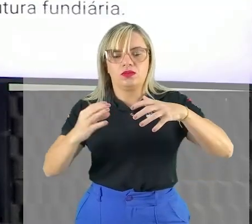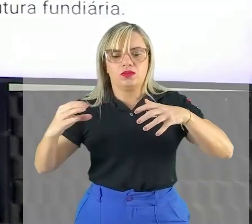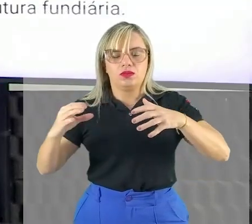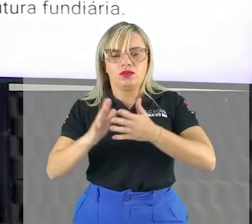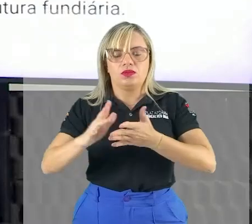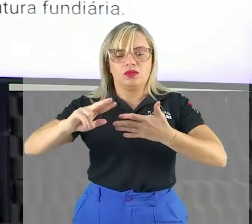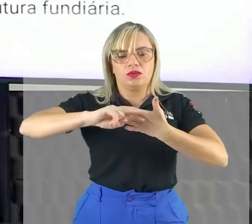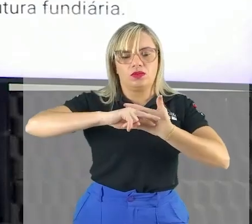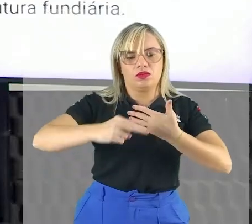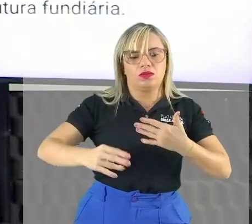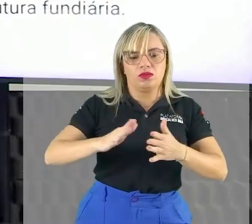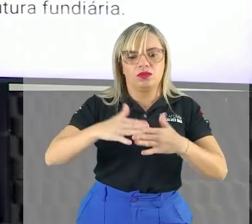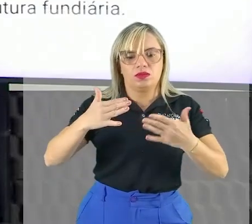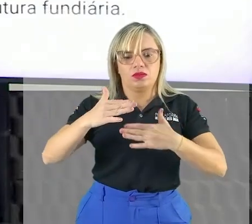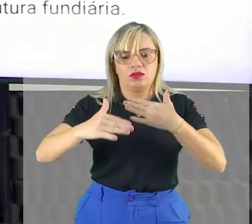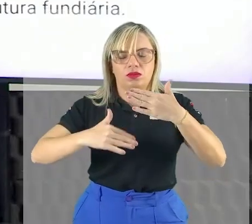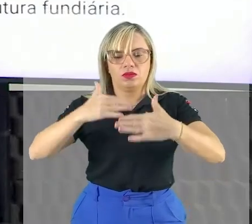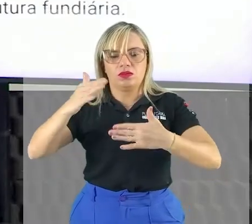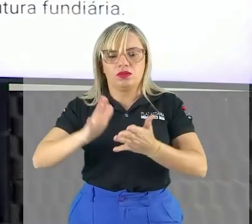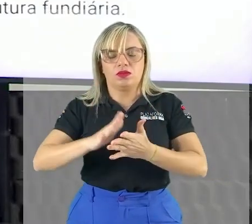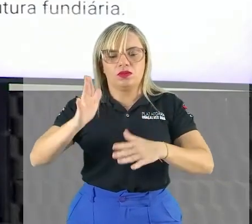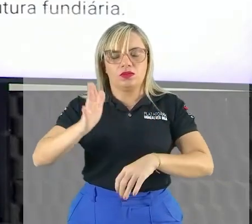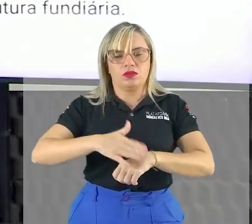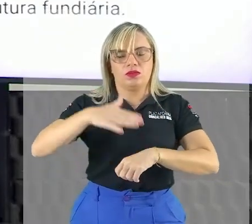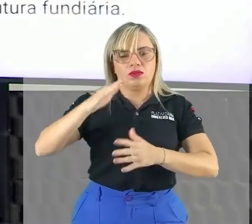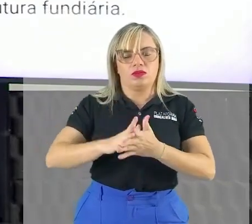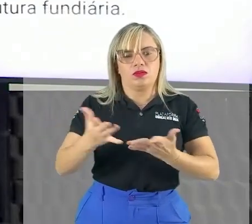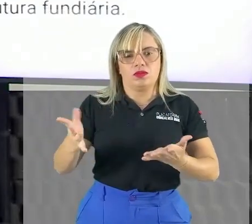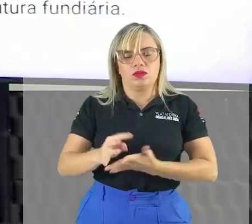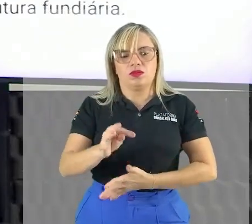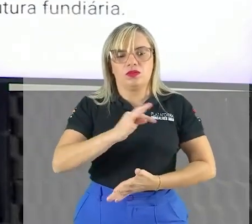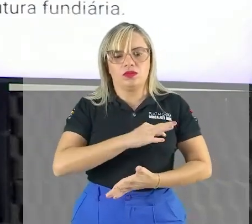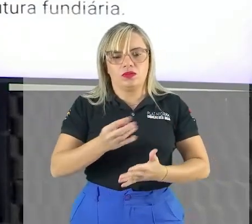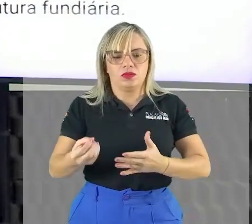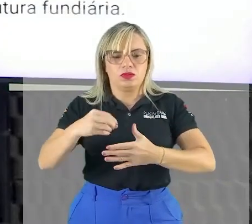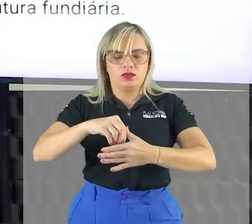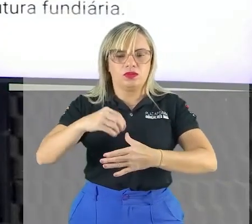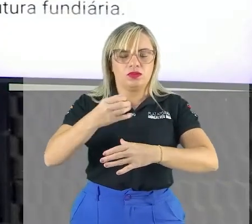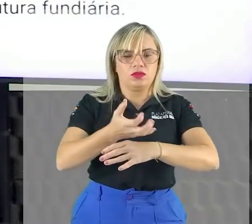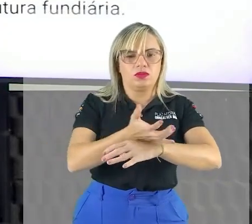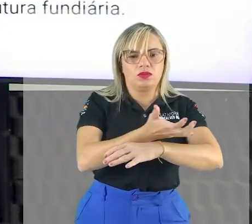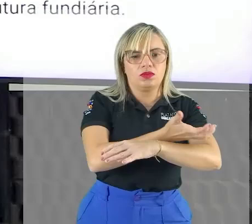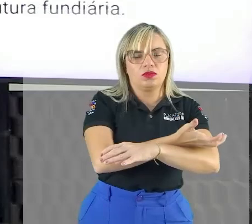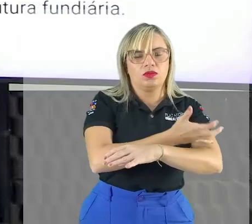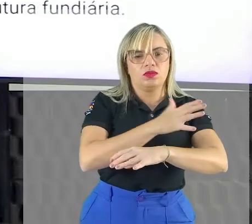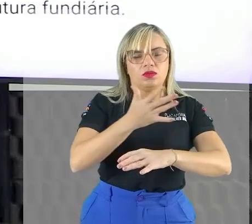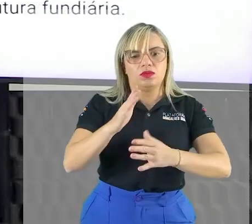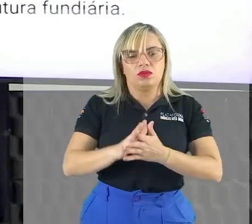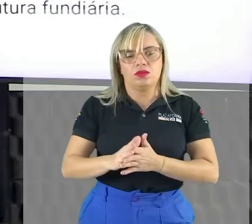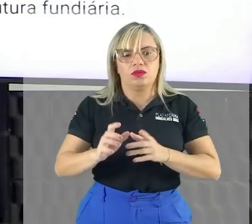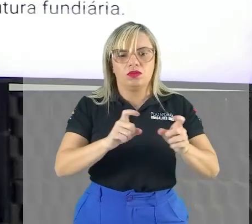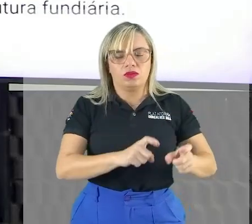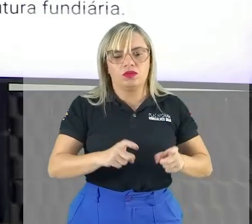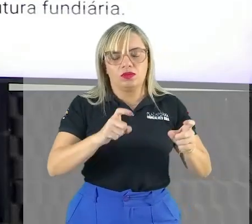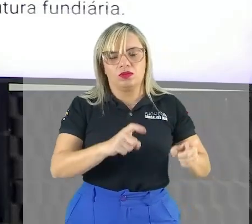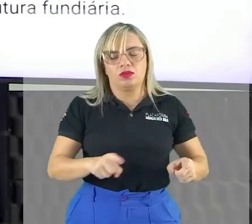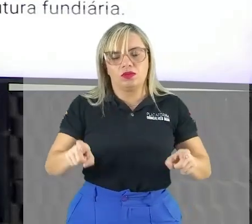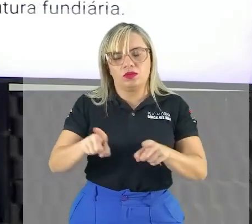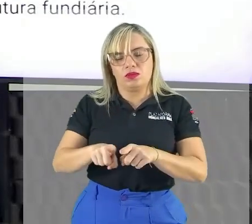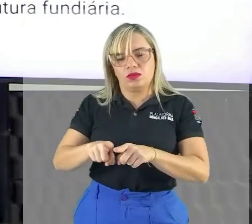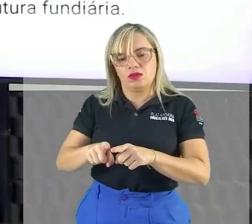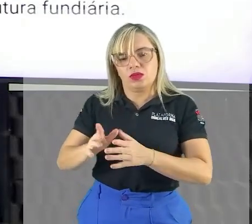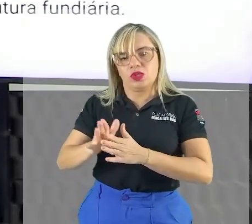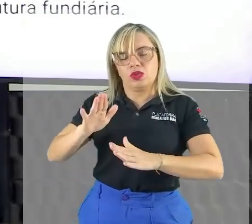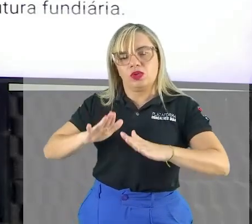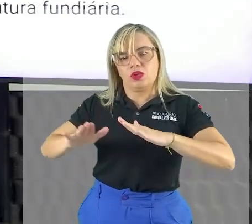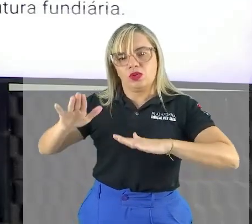você desenvolve mais as técnicas de cultivo, de produção agrícola e também na criação de animais,